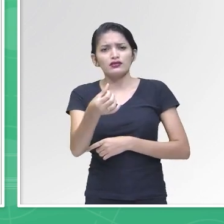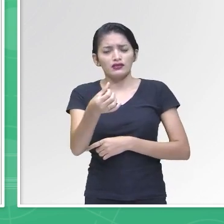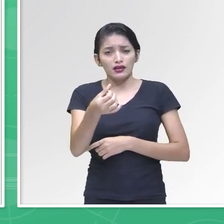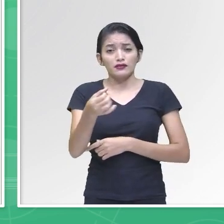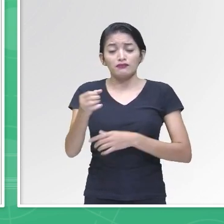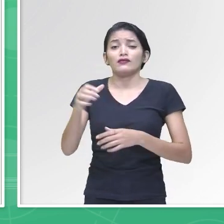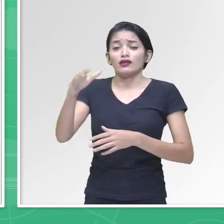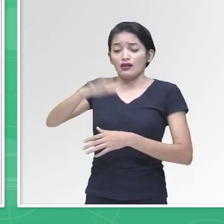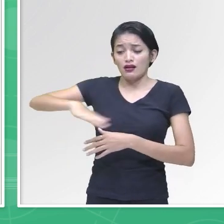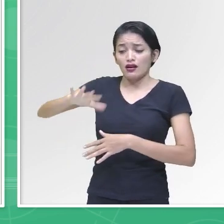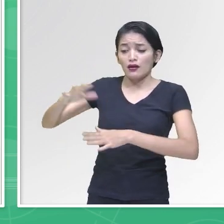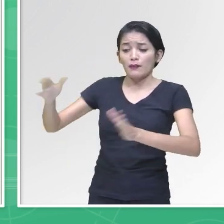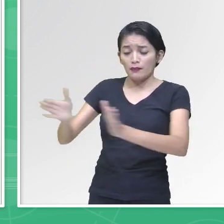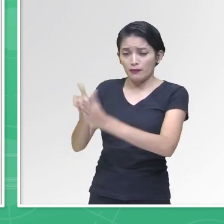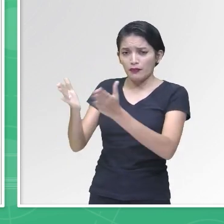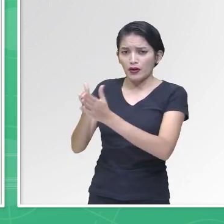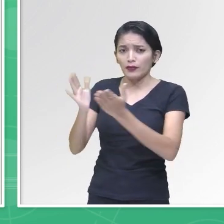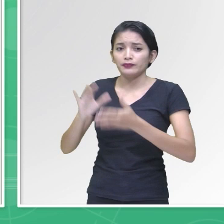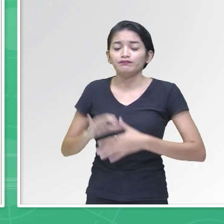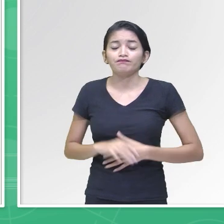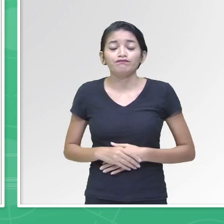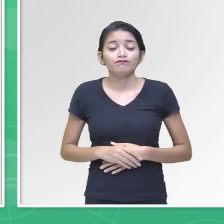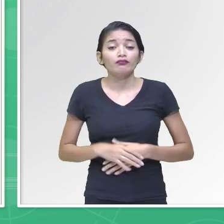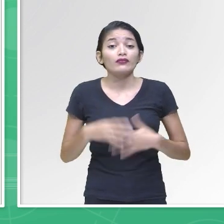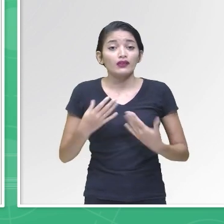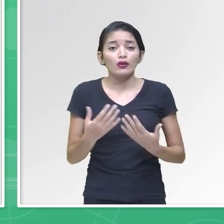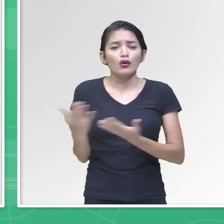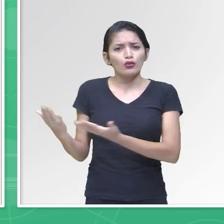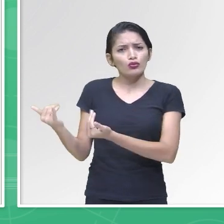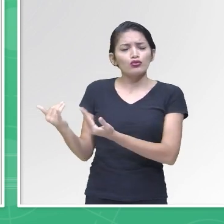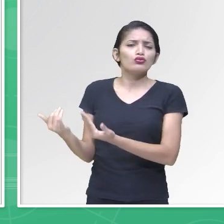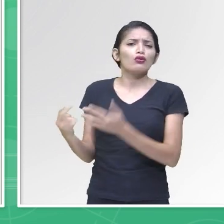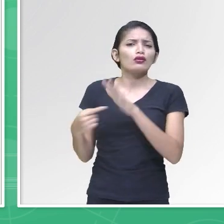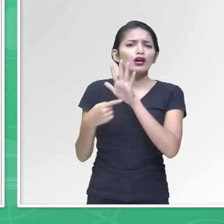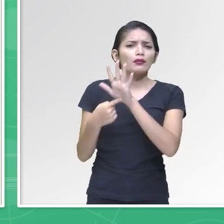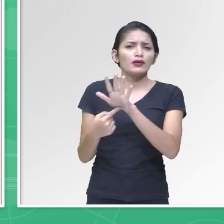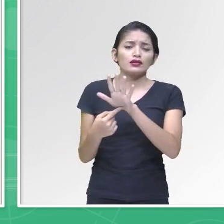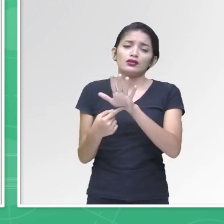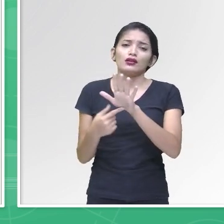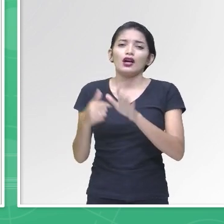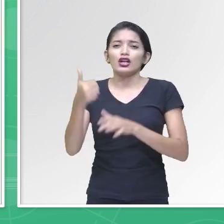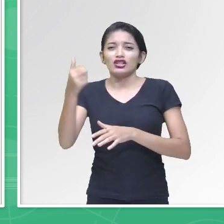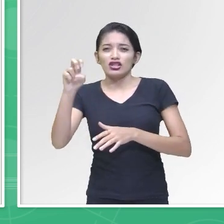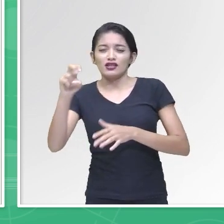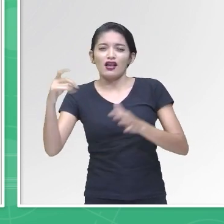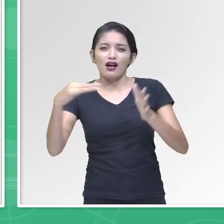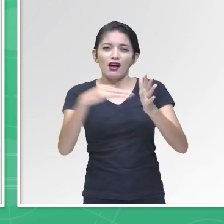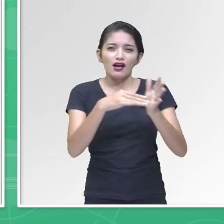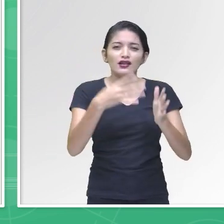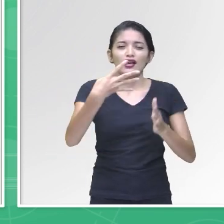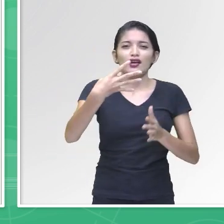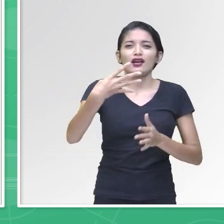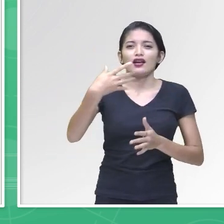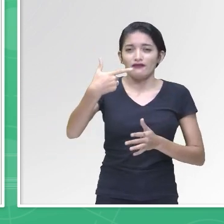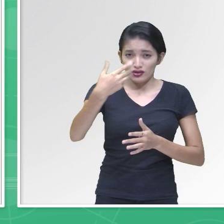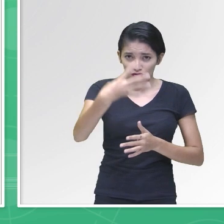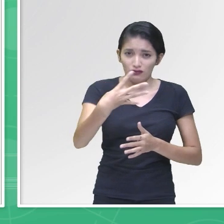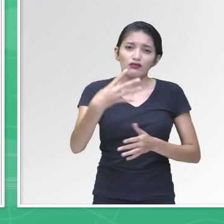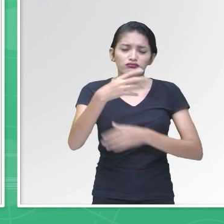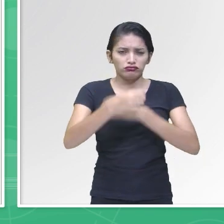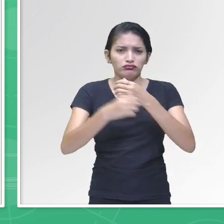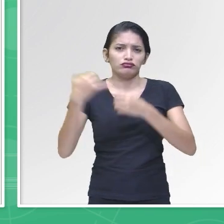pobres. Os jovens, como um todo, apresentam-se de 15 a 24 anos, já no ano 2000,